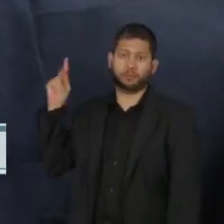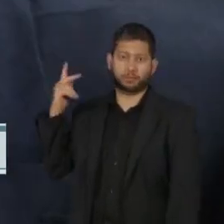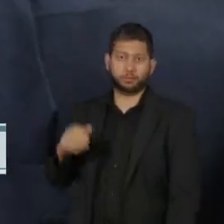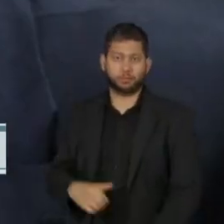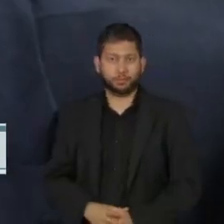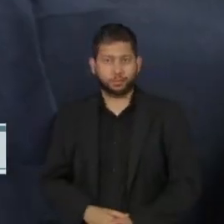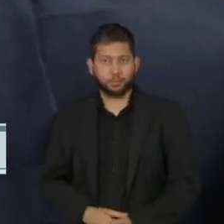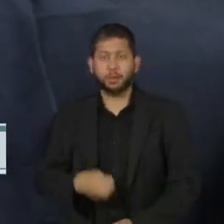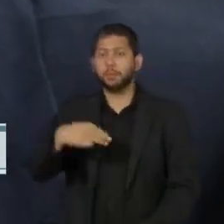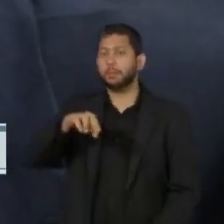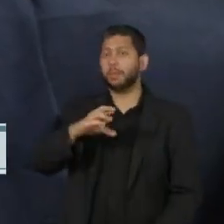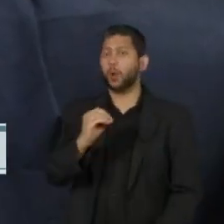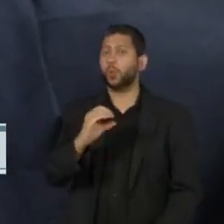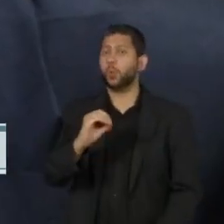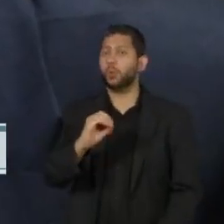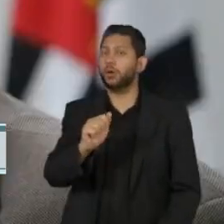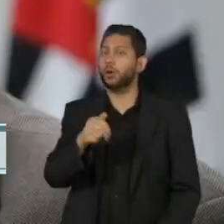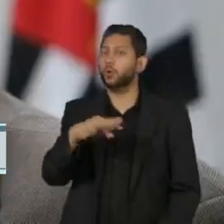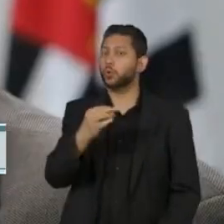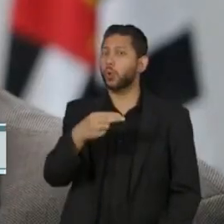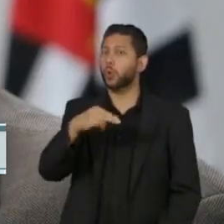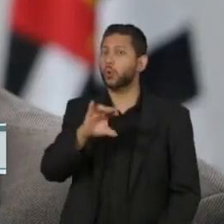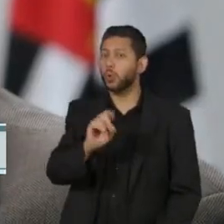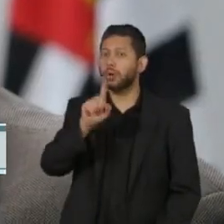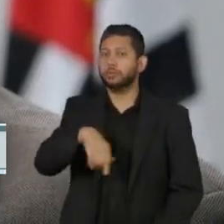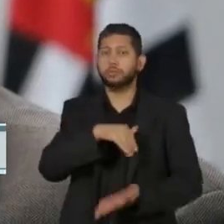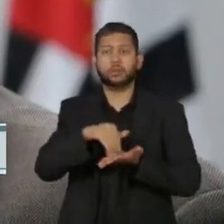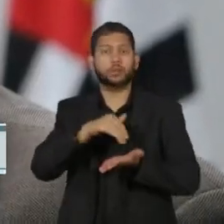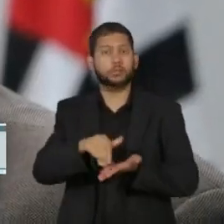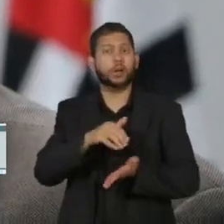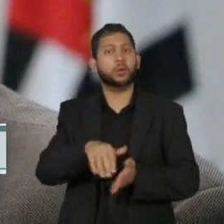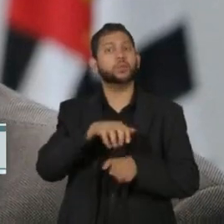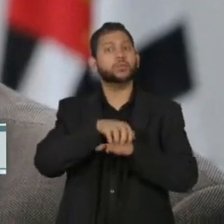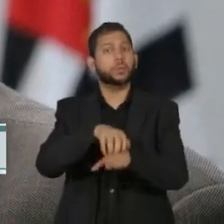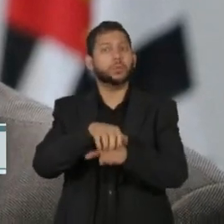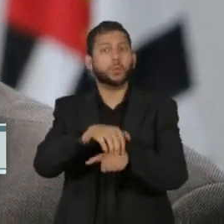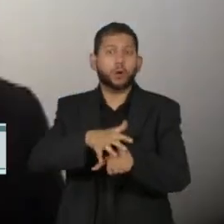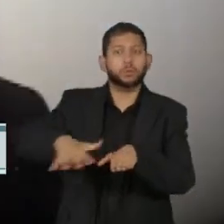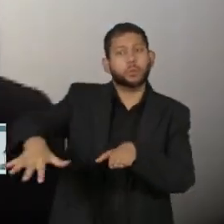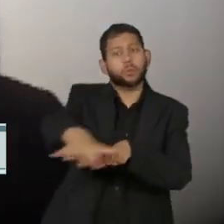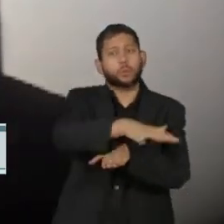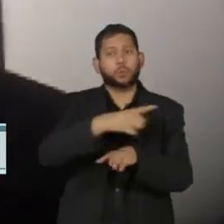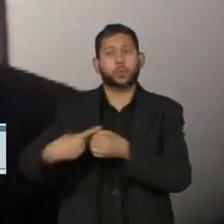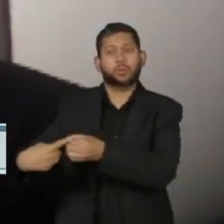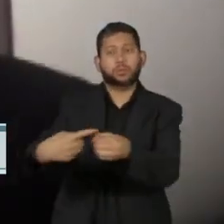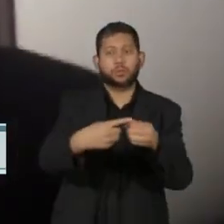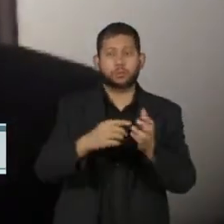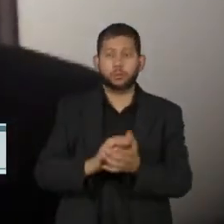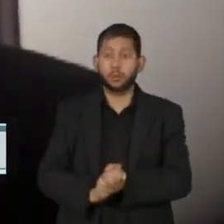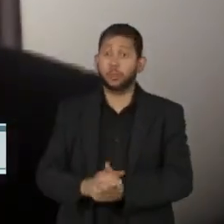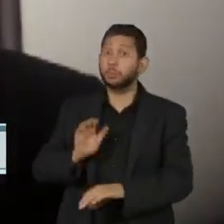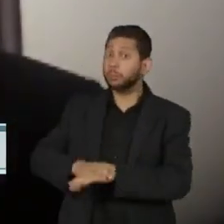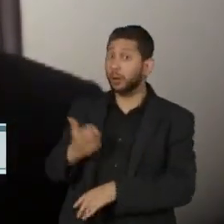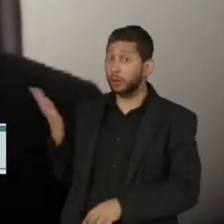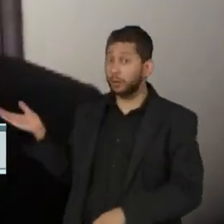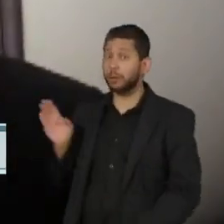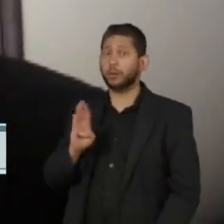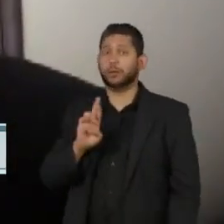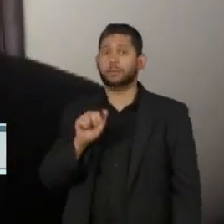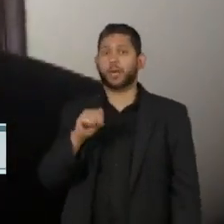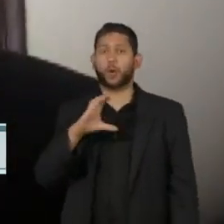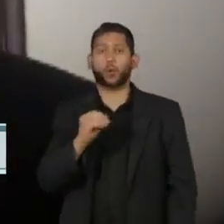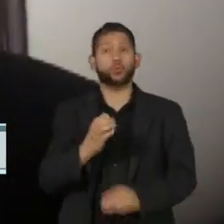Marco Antônio a salve segue como secretário de Transportes metropolitanos Engenheiro Marcelo Branco